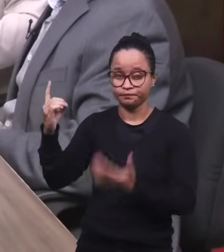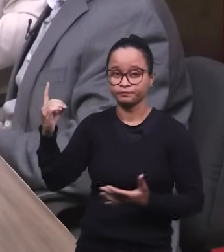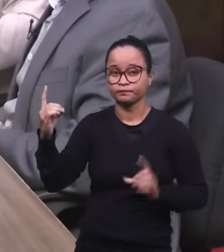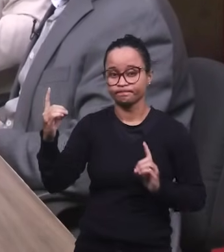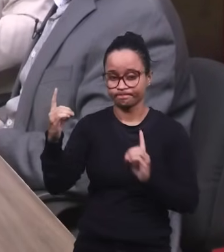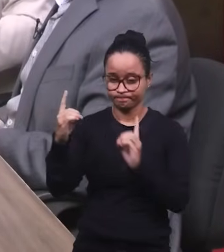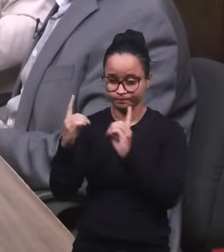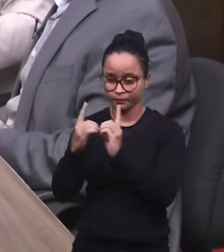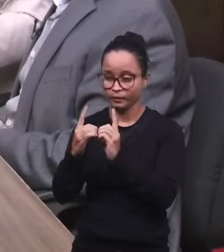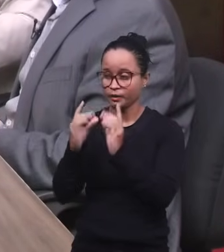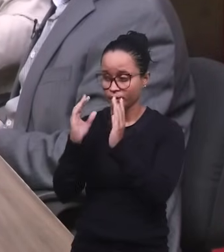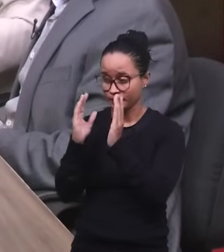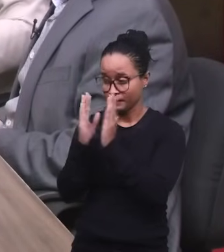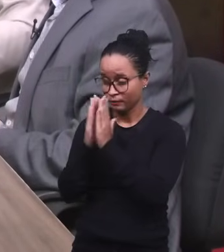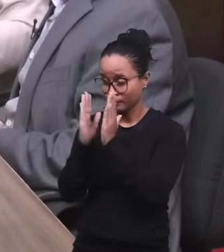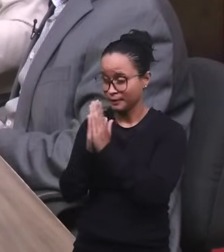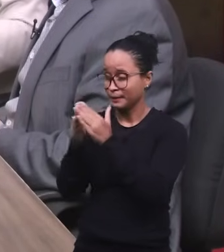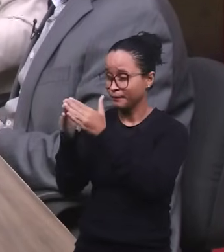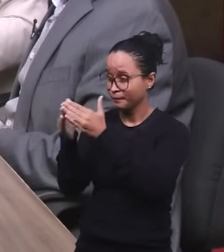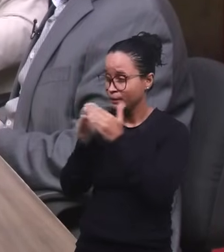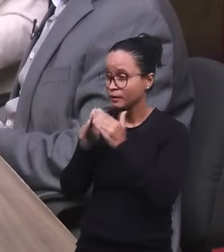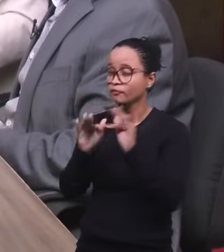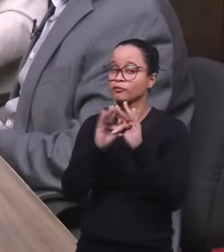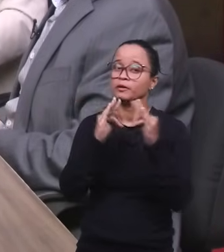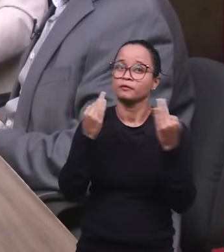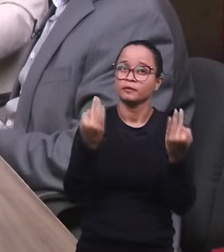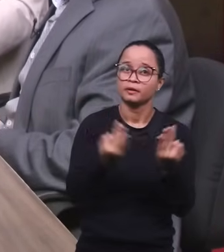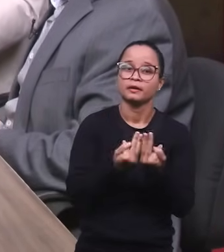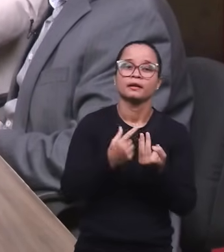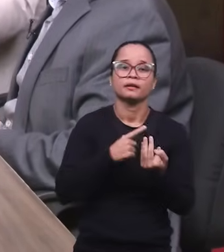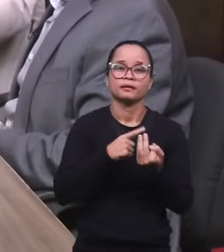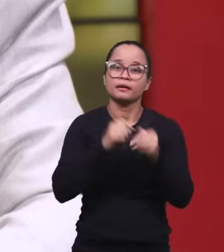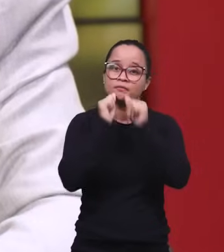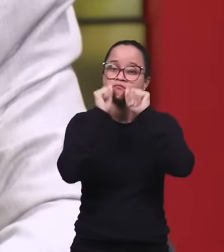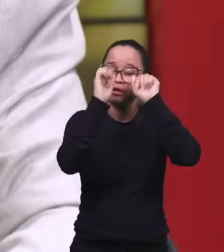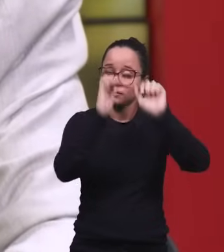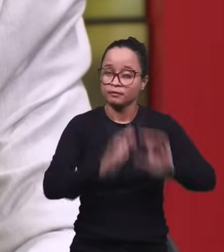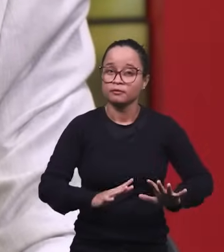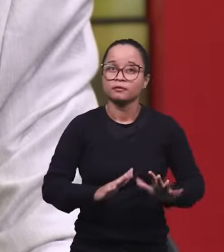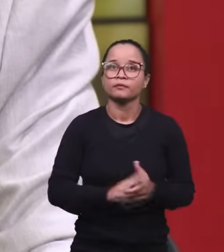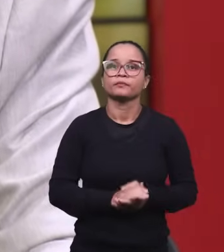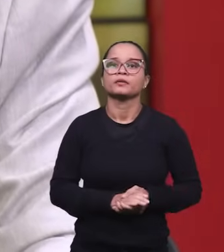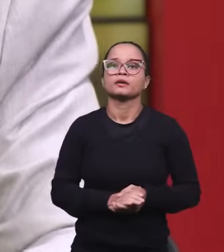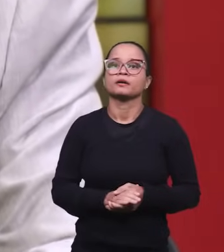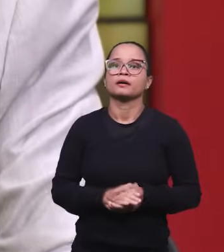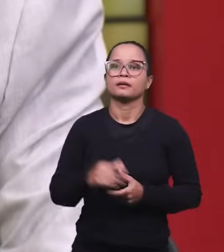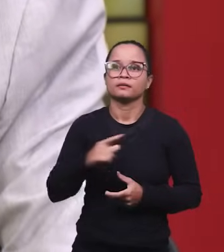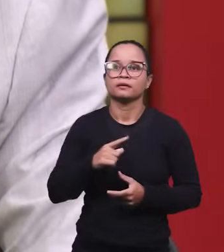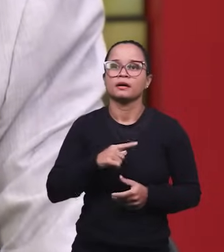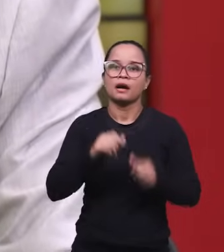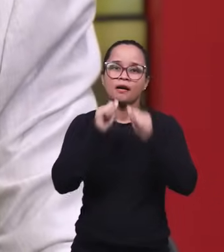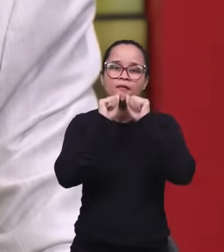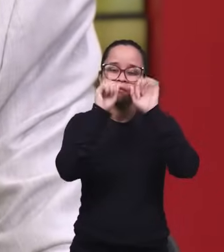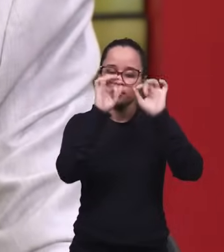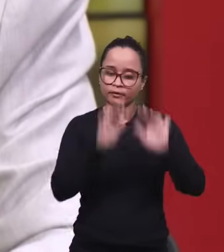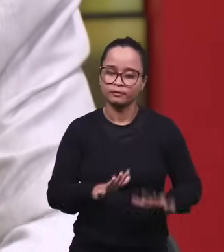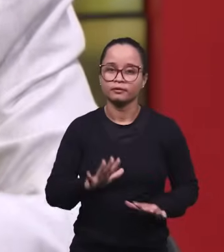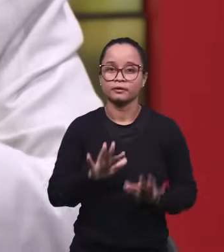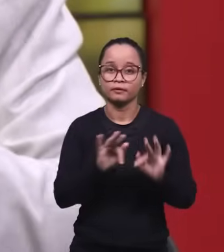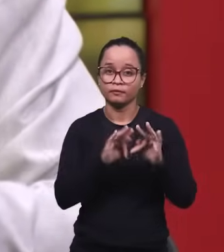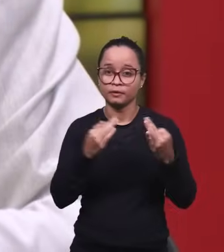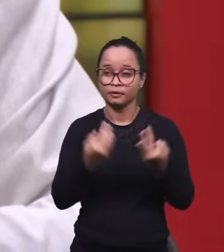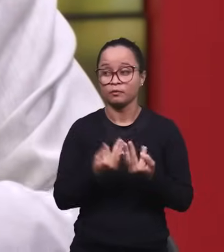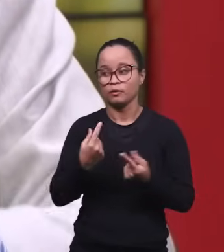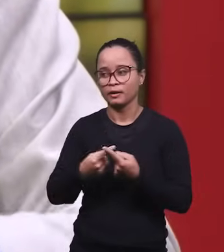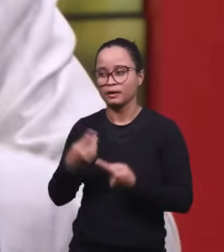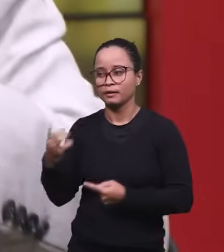ela ali intercede pelo seu lar, pela sua casa, ela recebe a bênção, ela recebeu a bênção que se